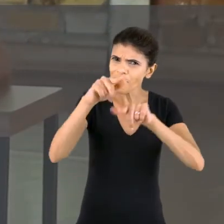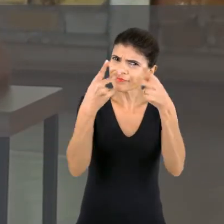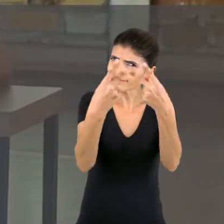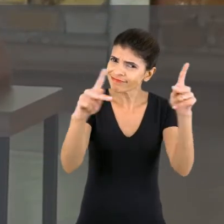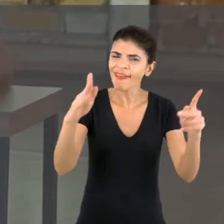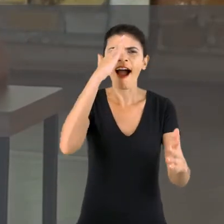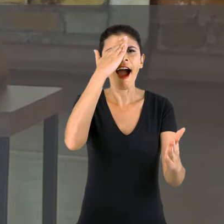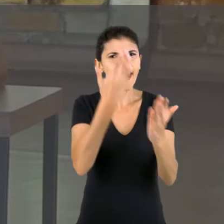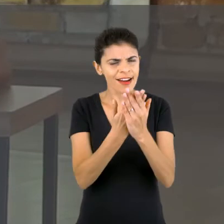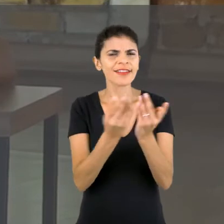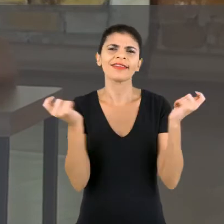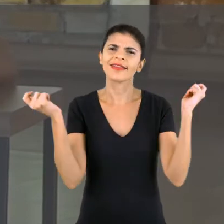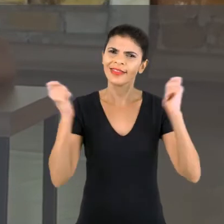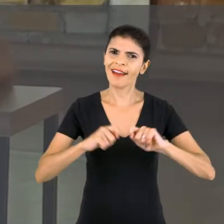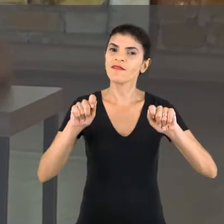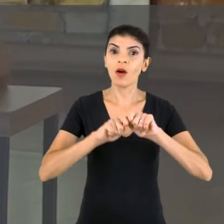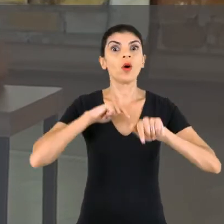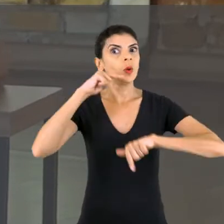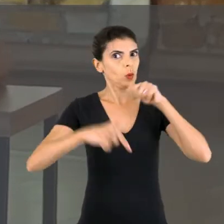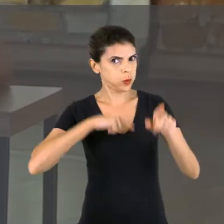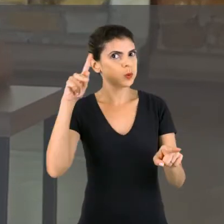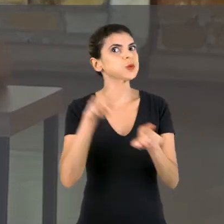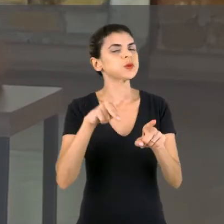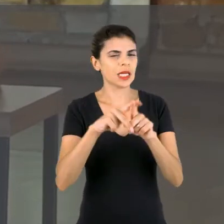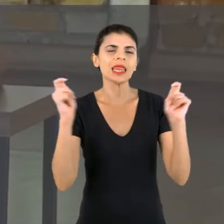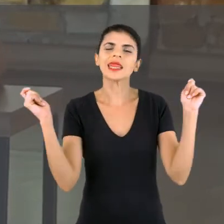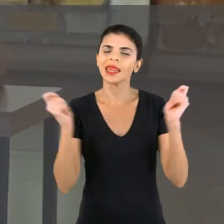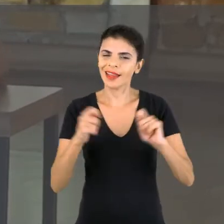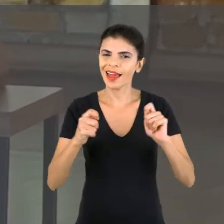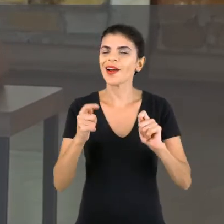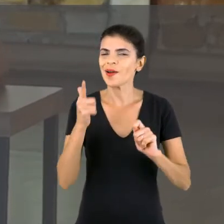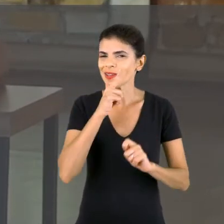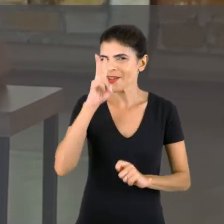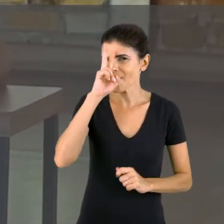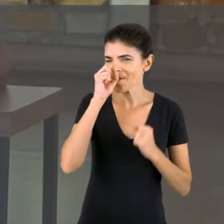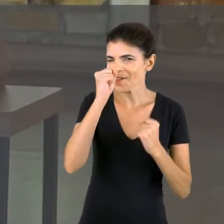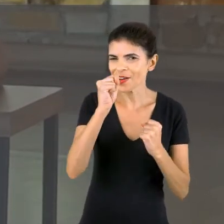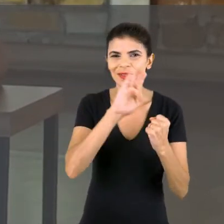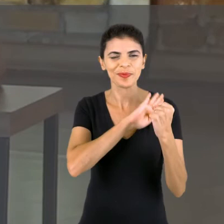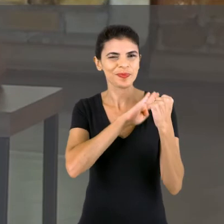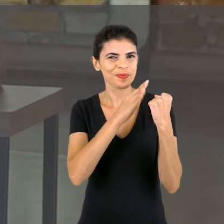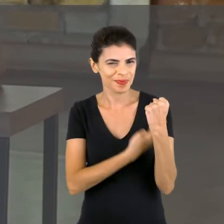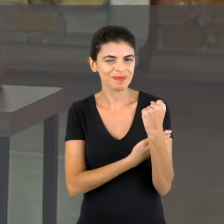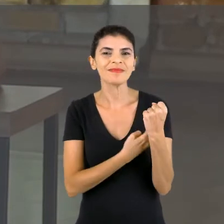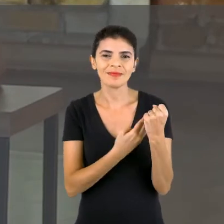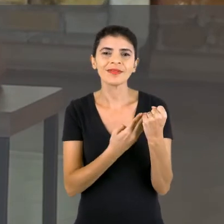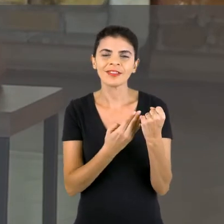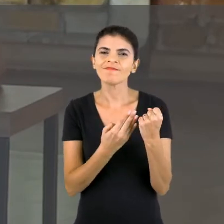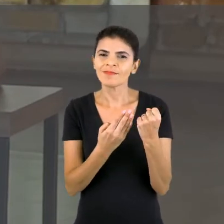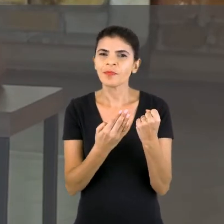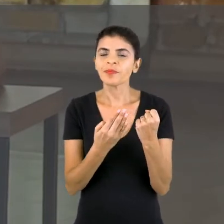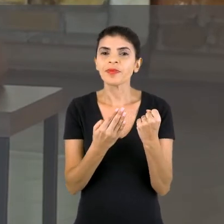de vocês. Acreditem que a coisa funciona. Dá muito trabalho, mas funciona. E é muito potente. Eu acho